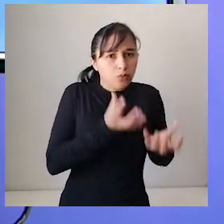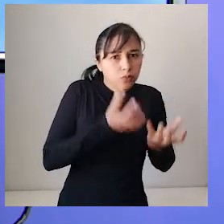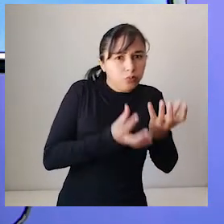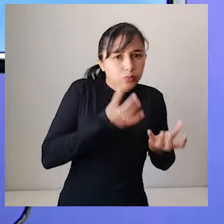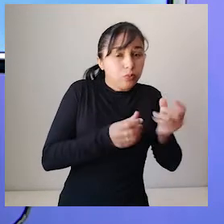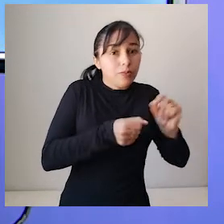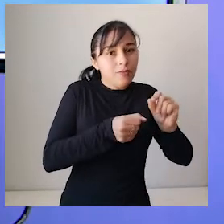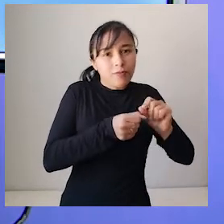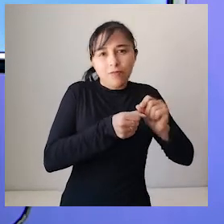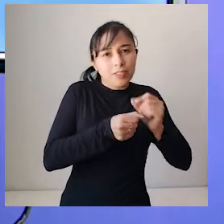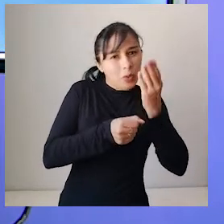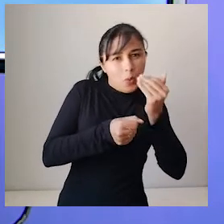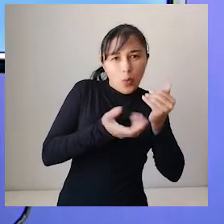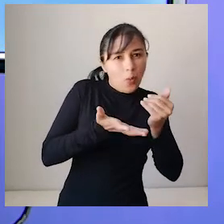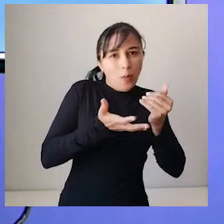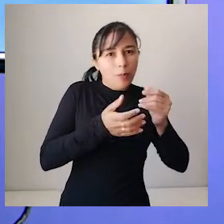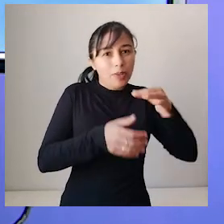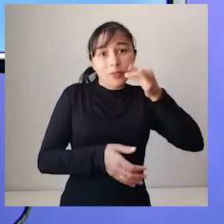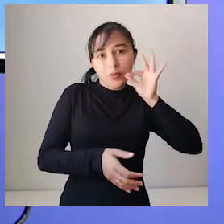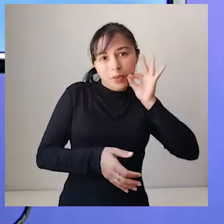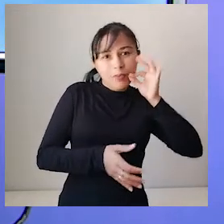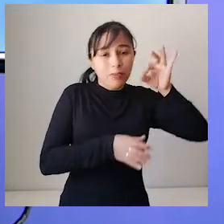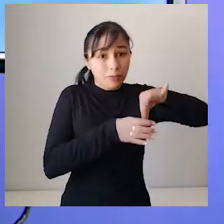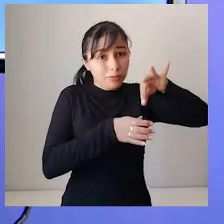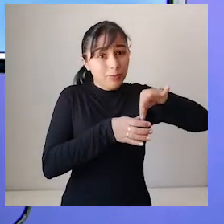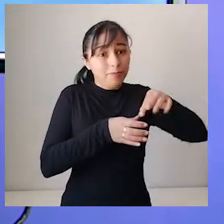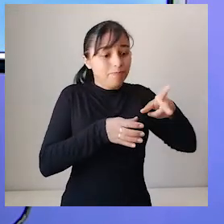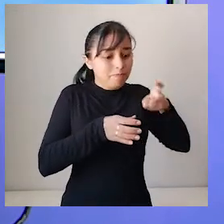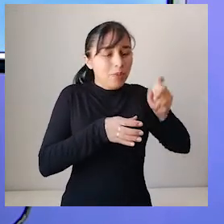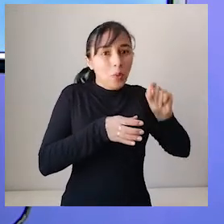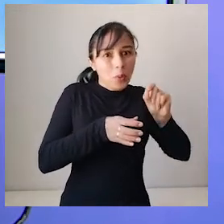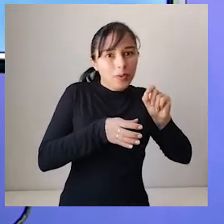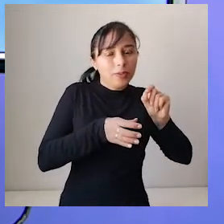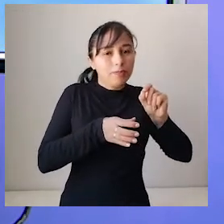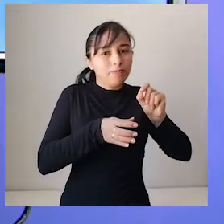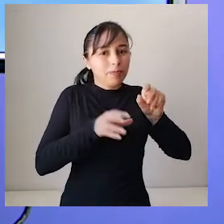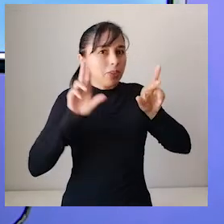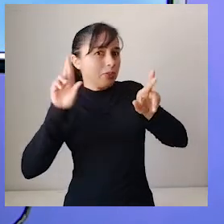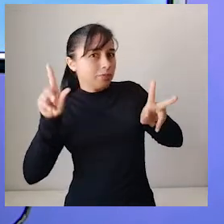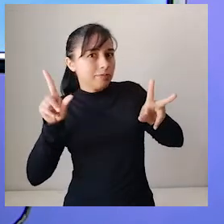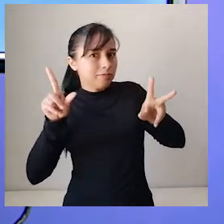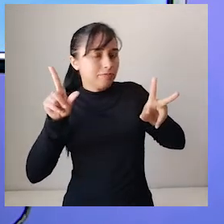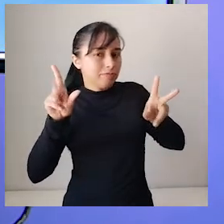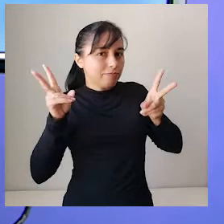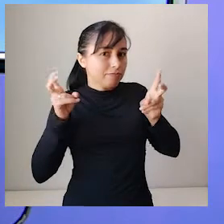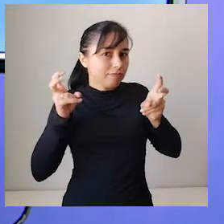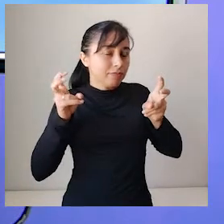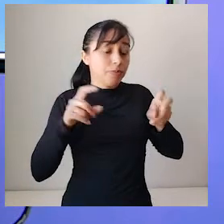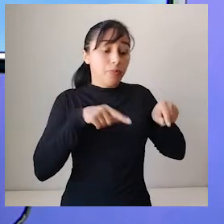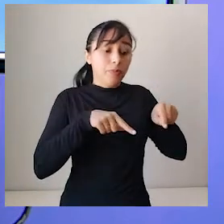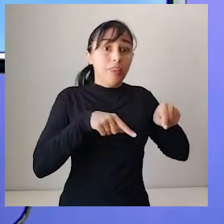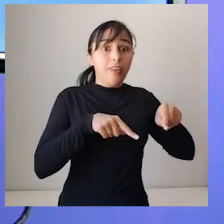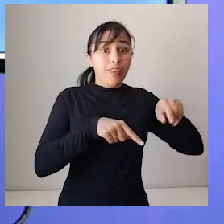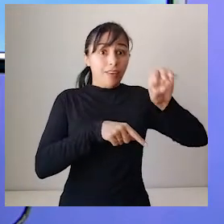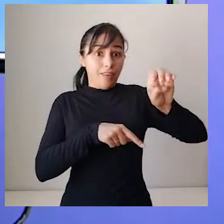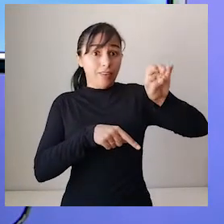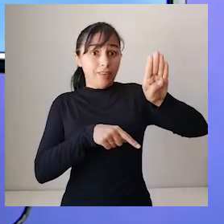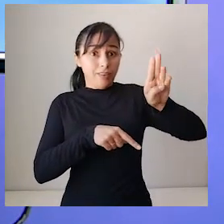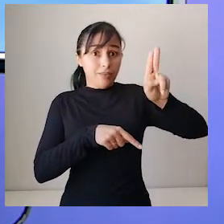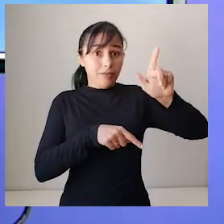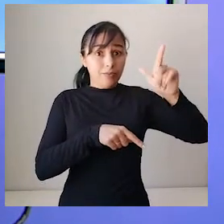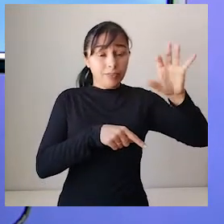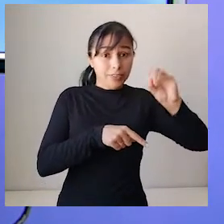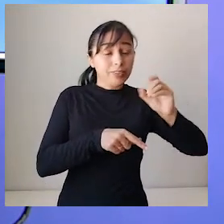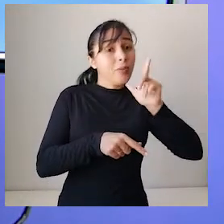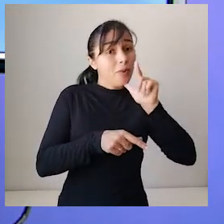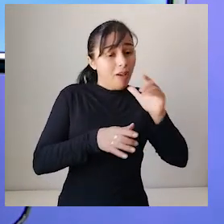café, um chá. Qual a diferença visível dos dois processos? Na ebulição, que